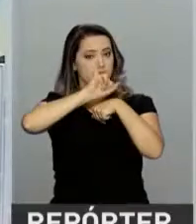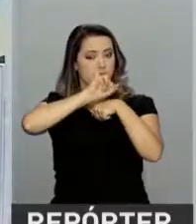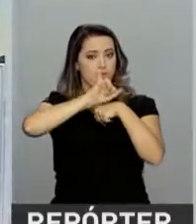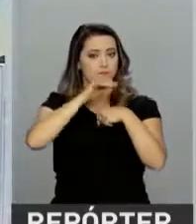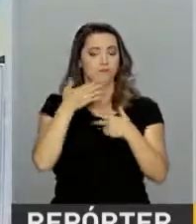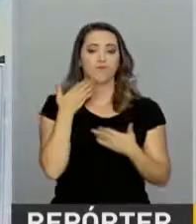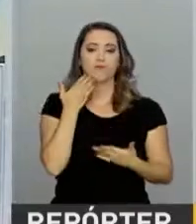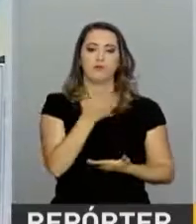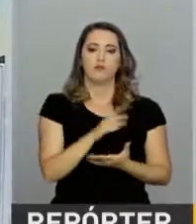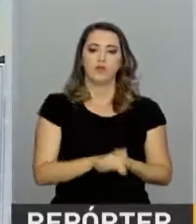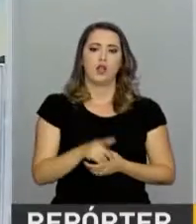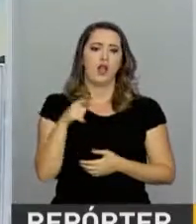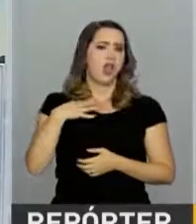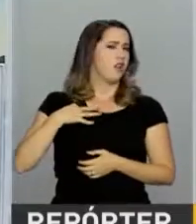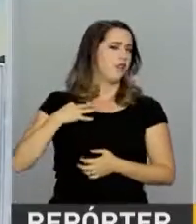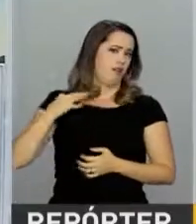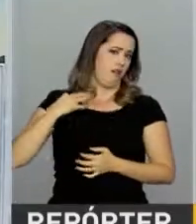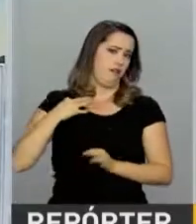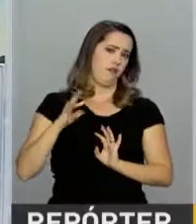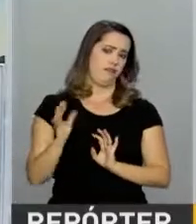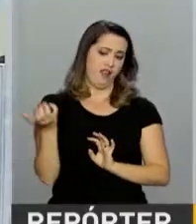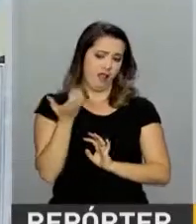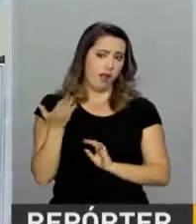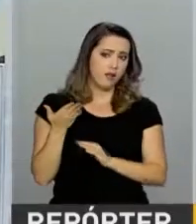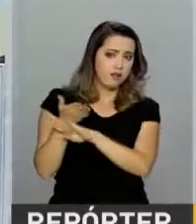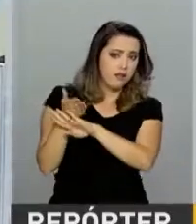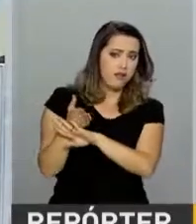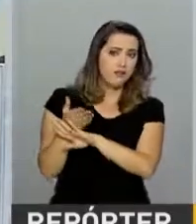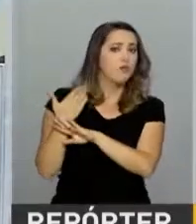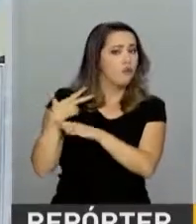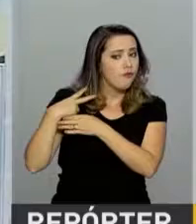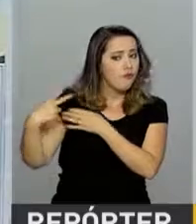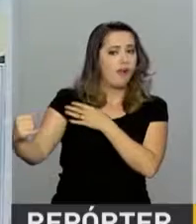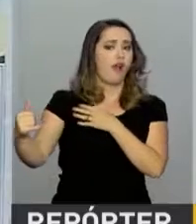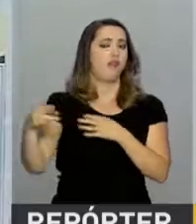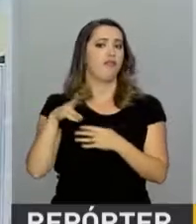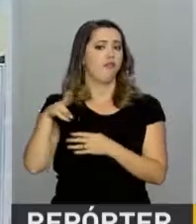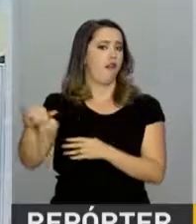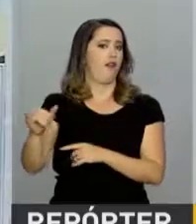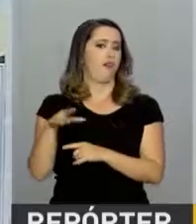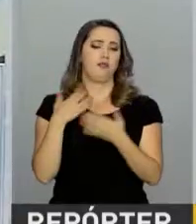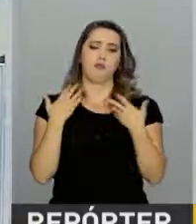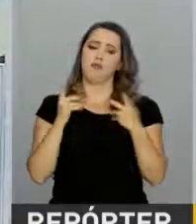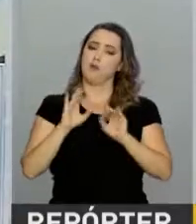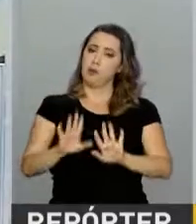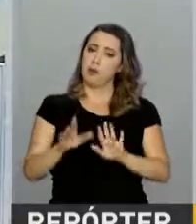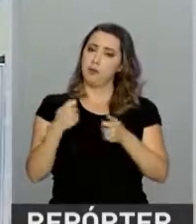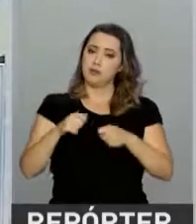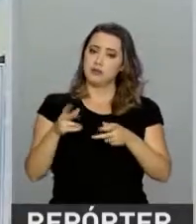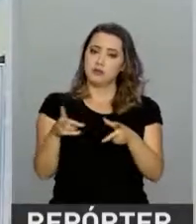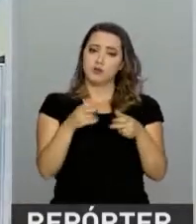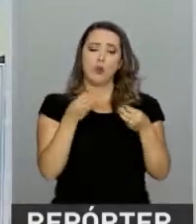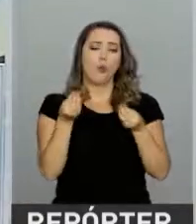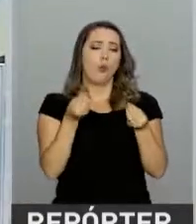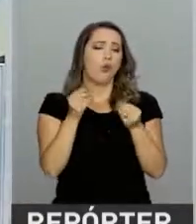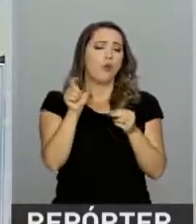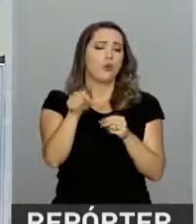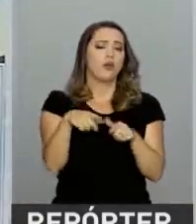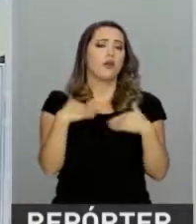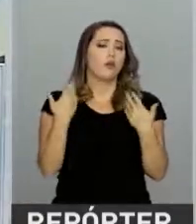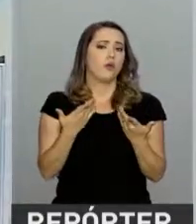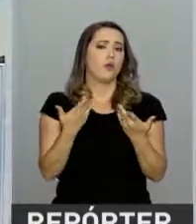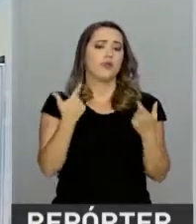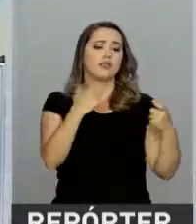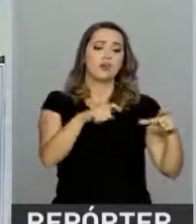a pessoa ela vai se ela quiser. Então é feito um trabalho de sensibilização. O que é uma interiorização? Quais são